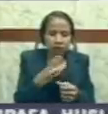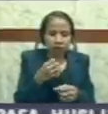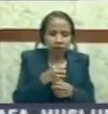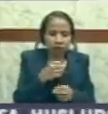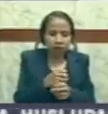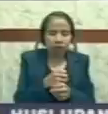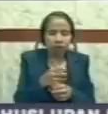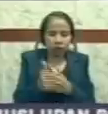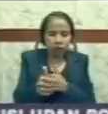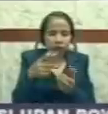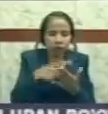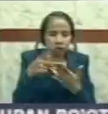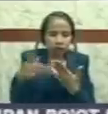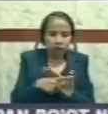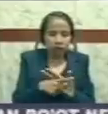para o programa.